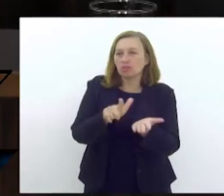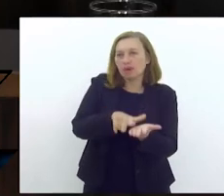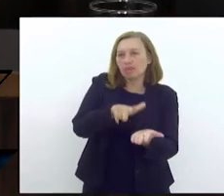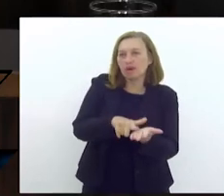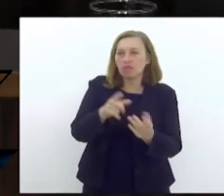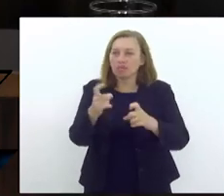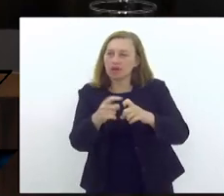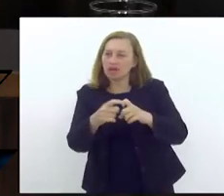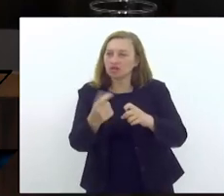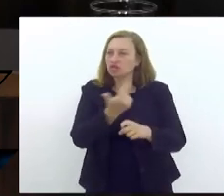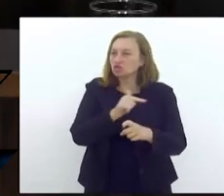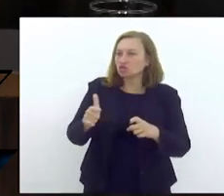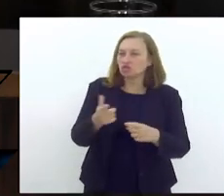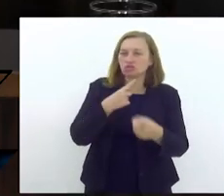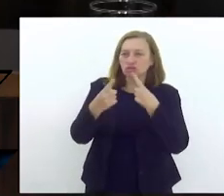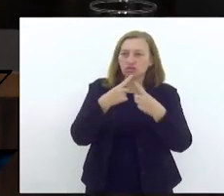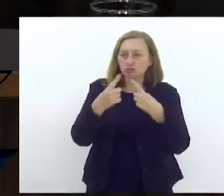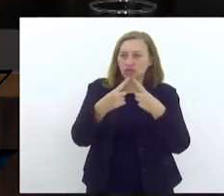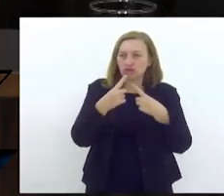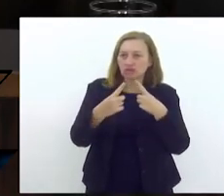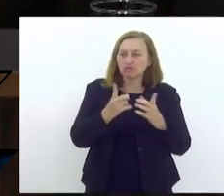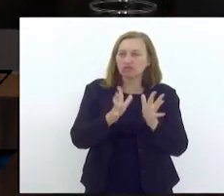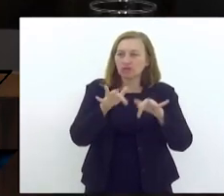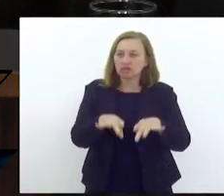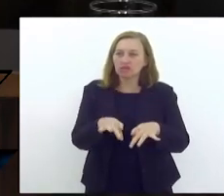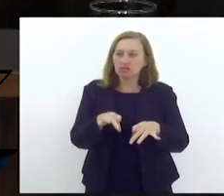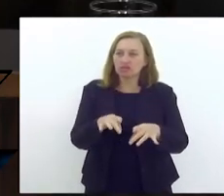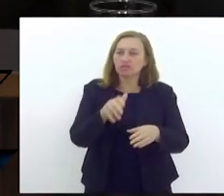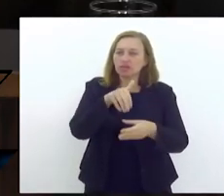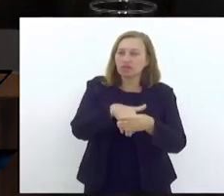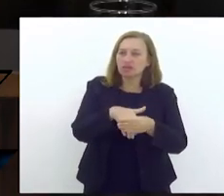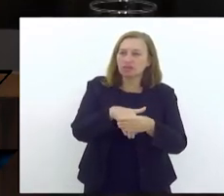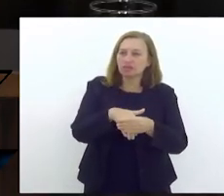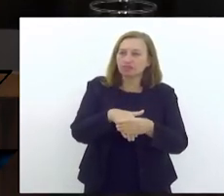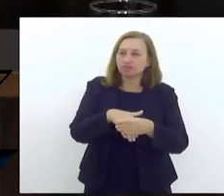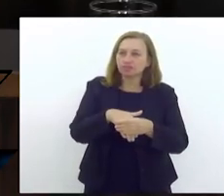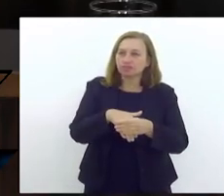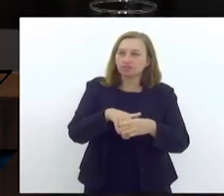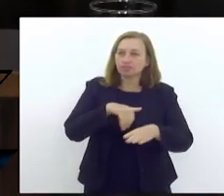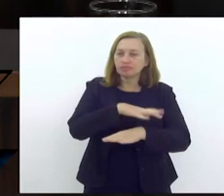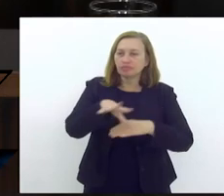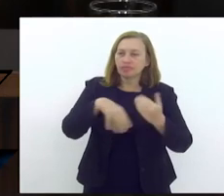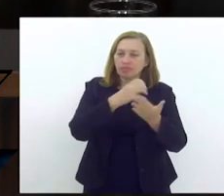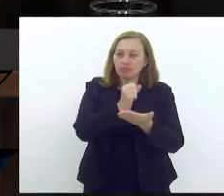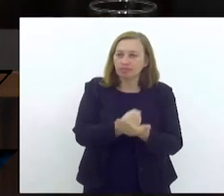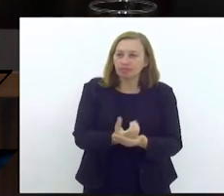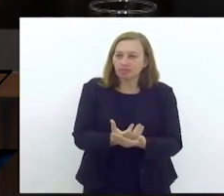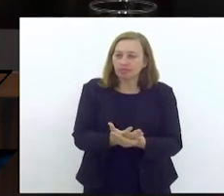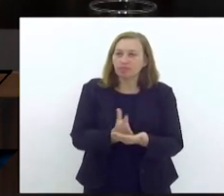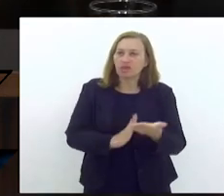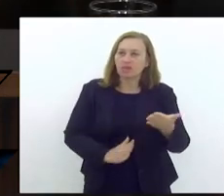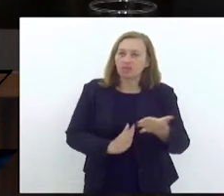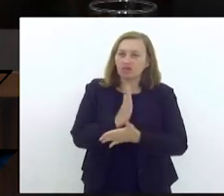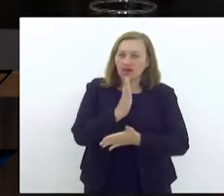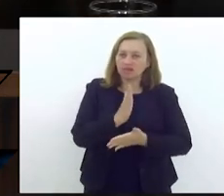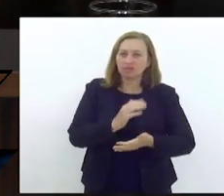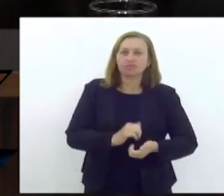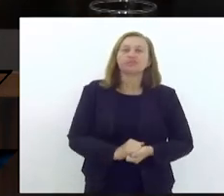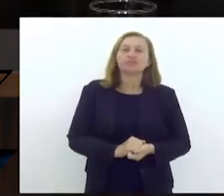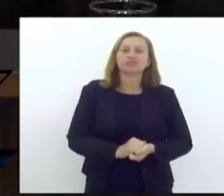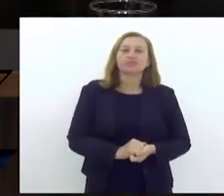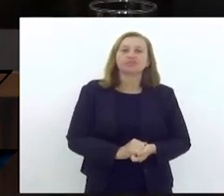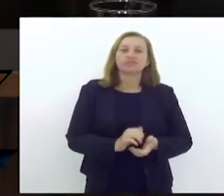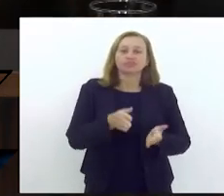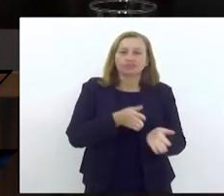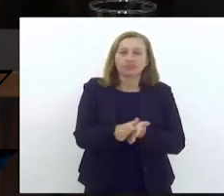discussão não havendo quem que era discutir encerrado a discussão votação senhores que a própria mantas Como estão aprovado vai